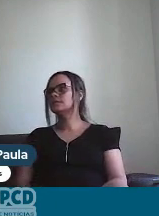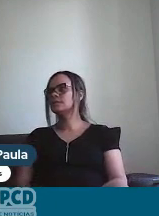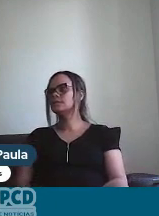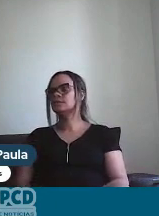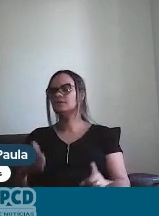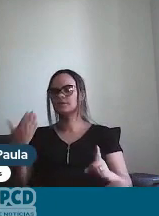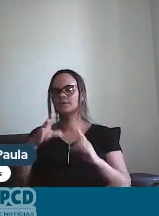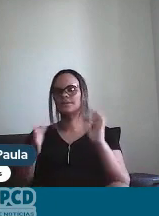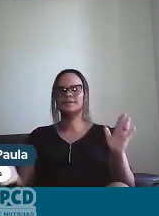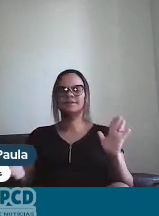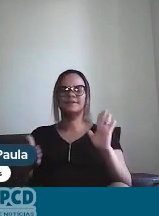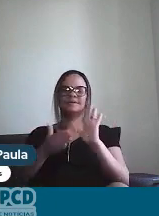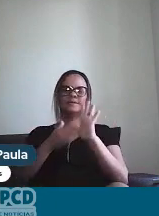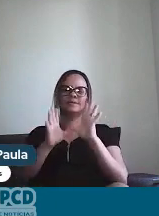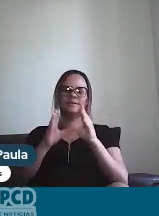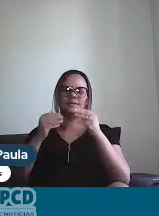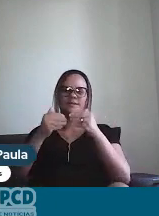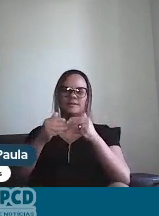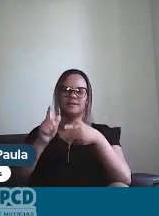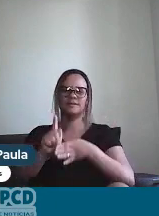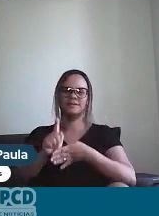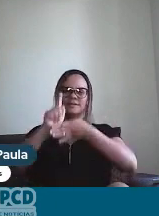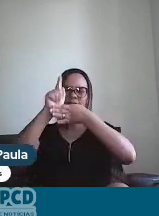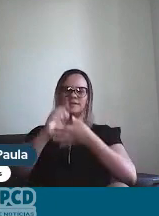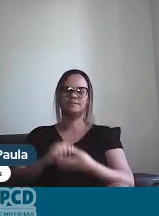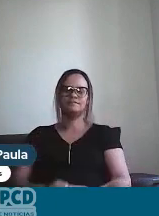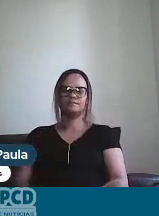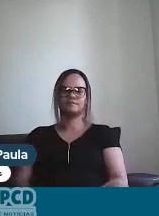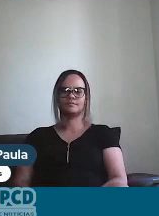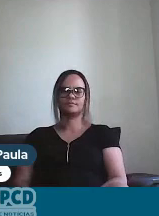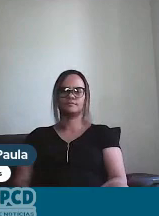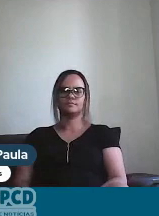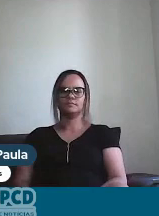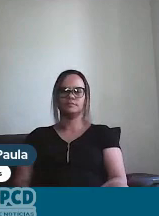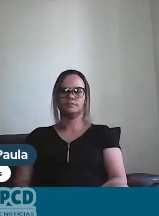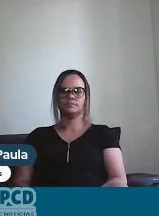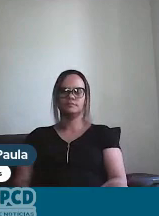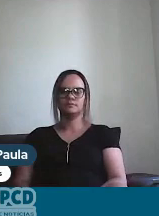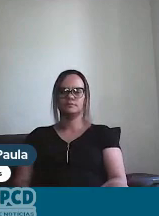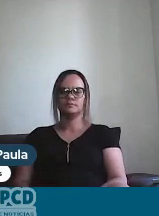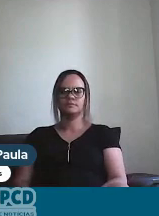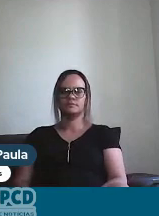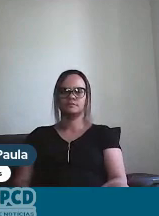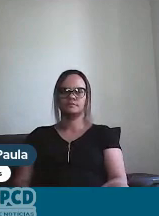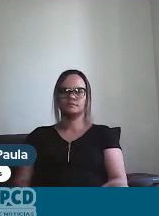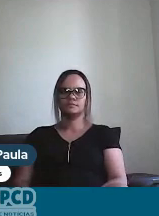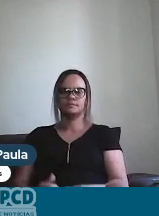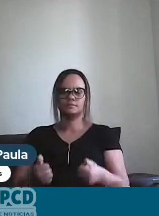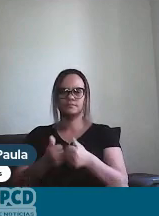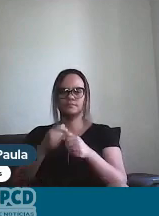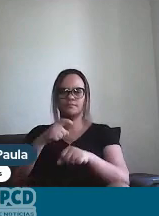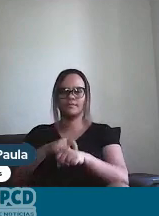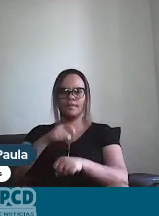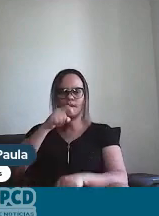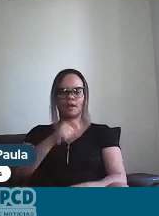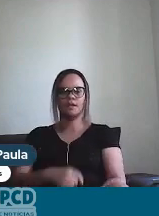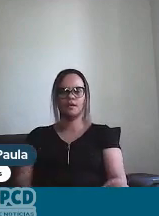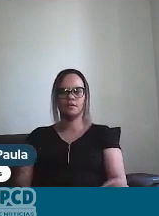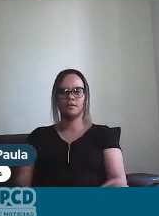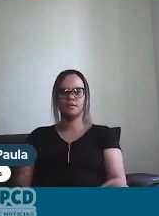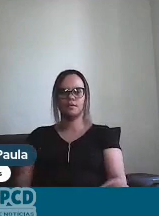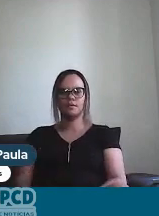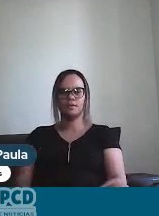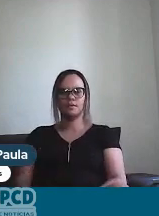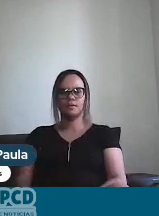uma equipe, um comitê gestor, vamos chamar assim, ele ainda não tem um nome específico, mas que vai acompanhar isso em tempo real. As avaliações vão